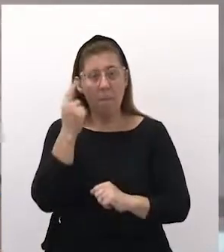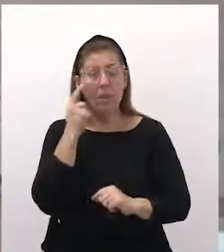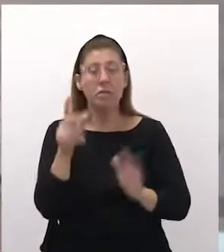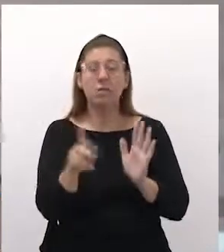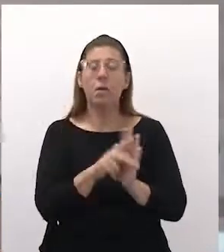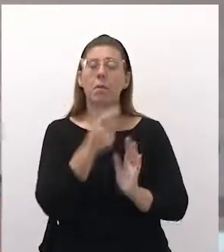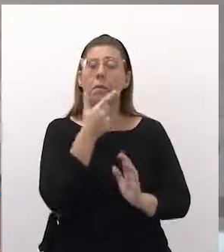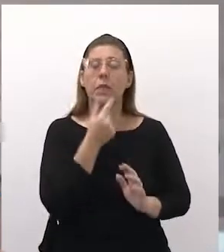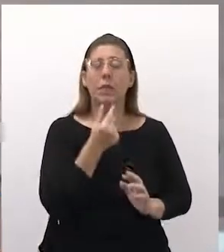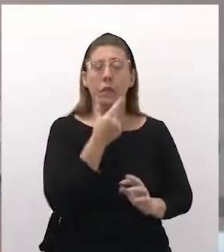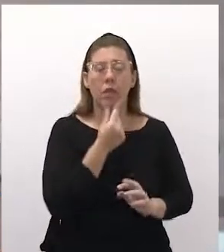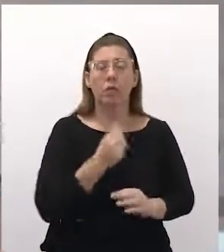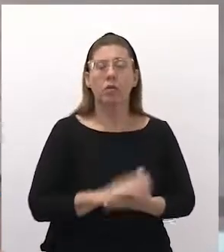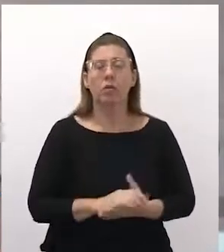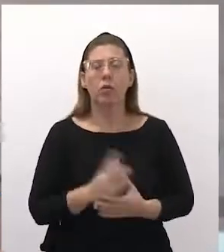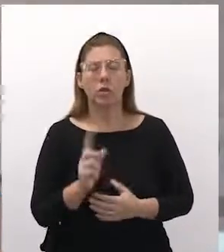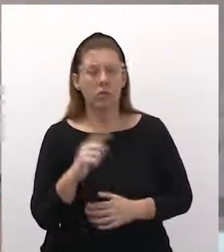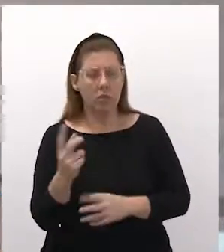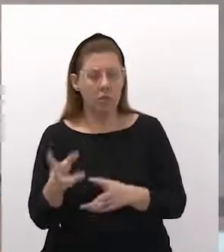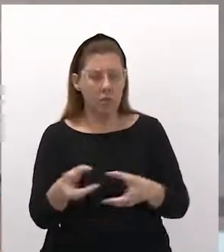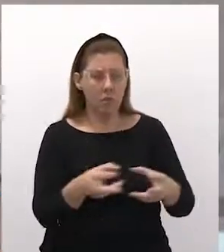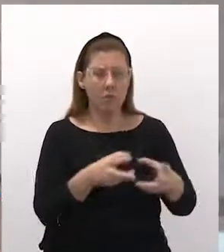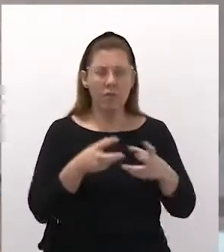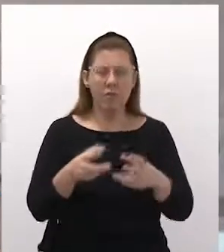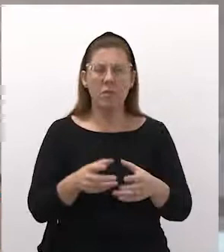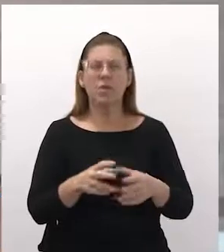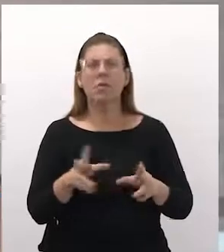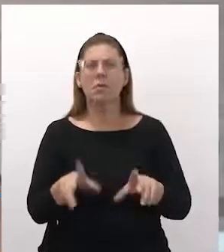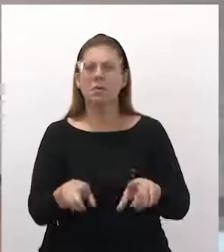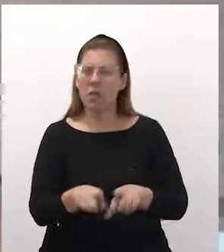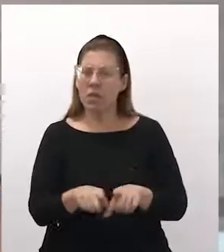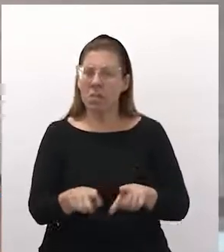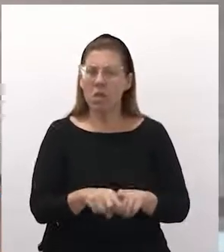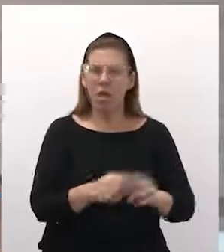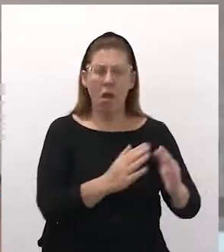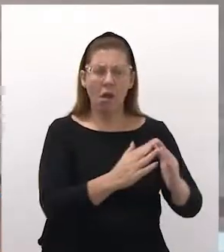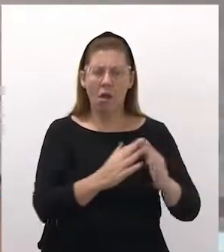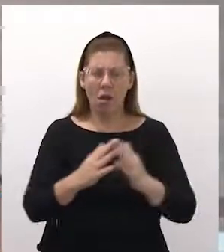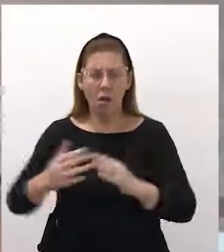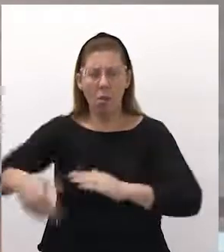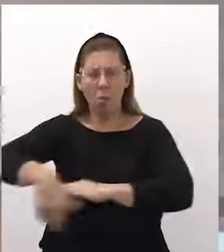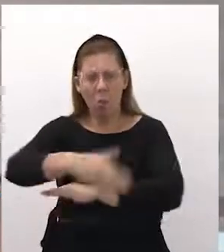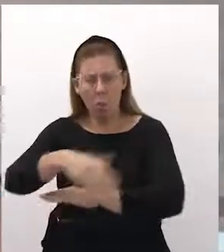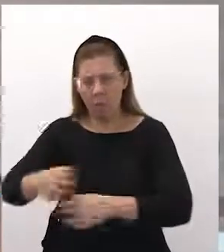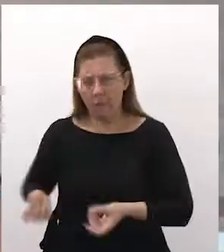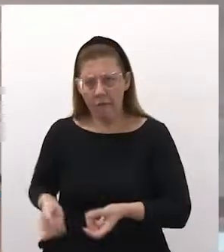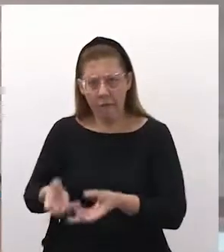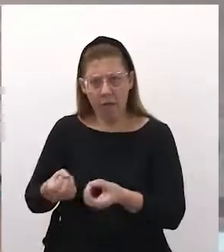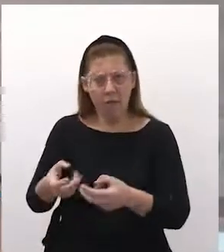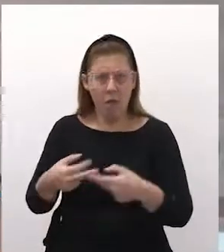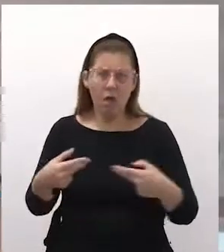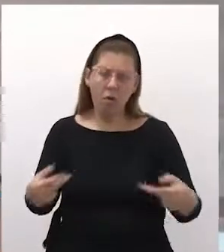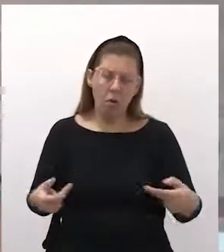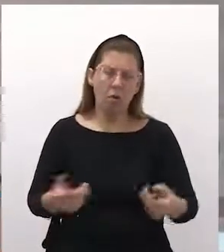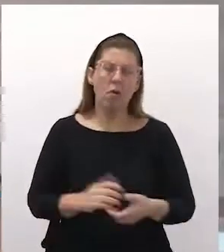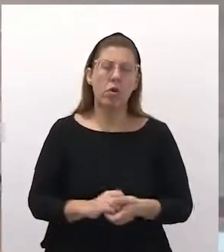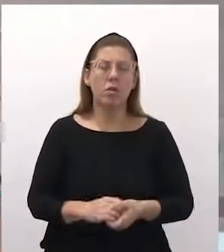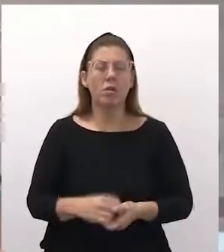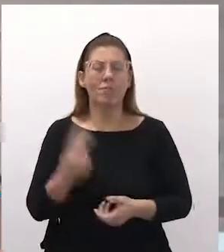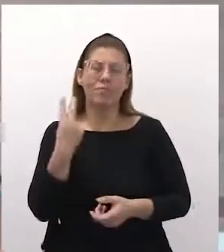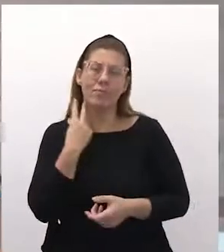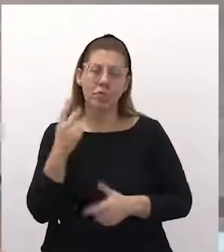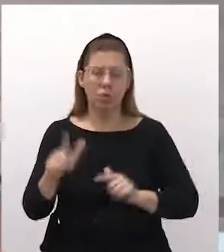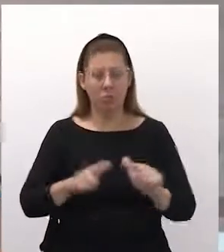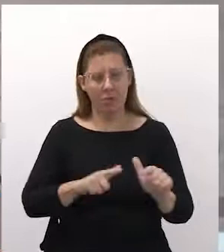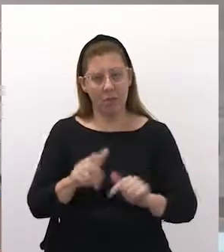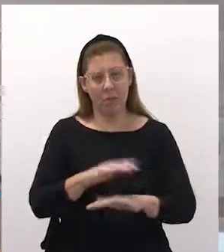meninos. A gente vai ver nos faróis, no comércio ambulante, mas também nisso, eles sendo vítimas desses trabalhos infantis e